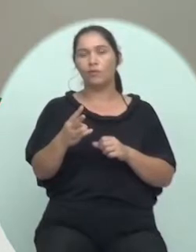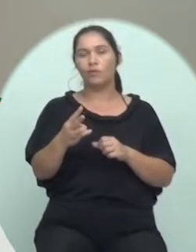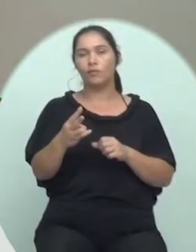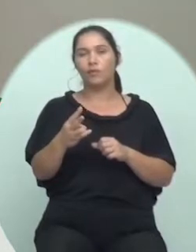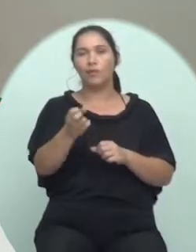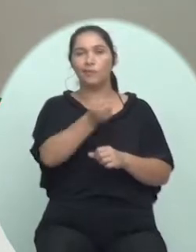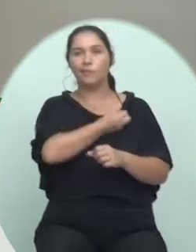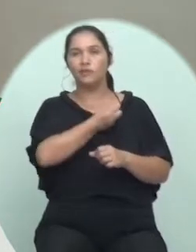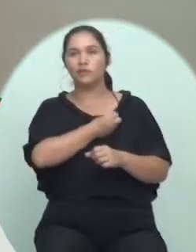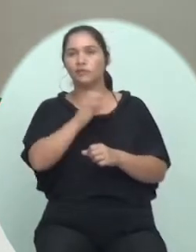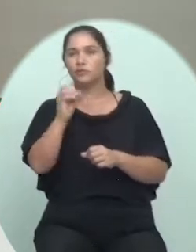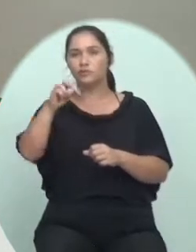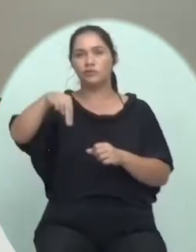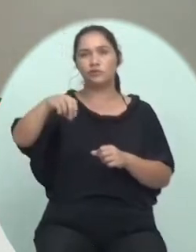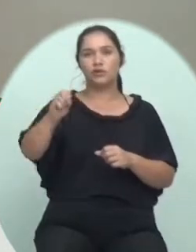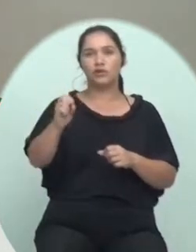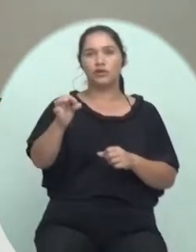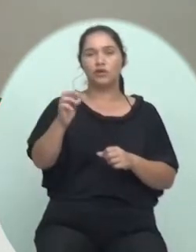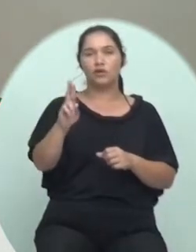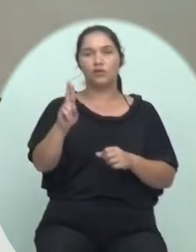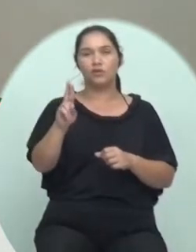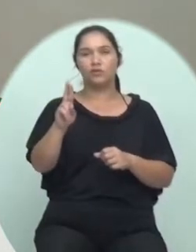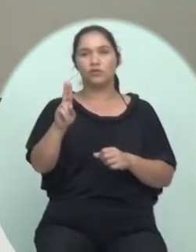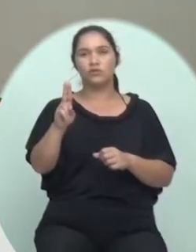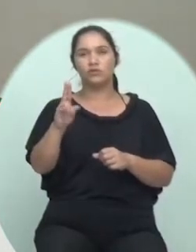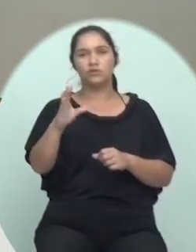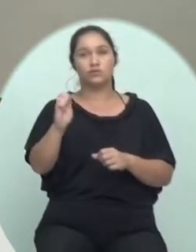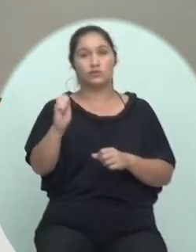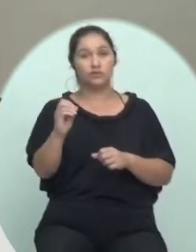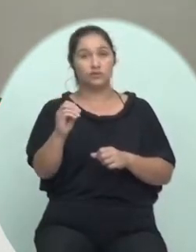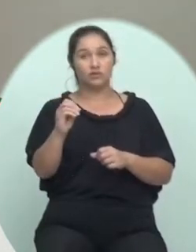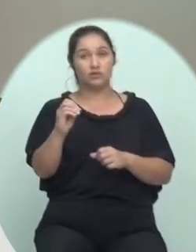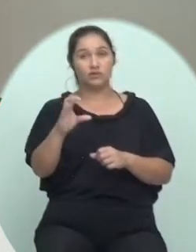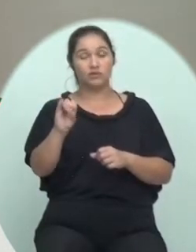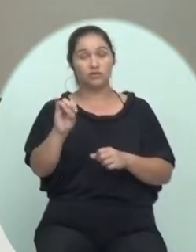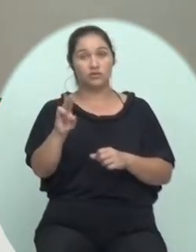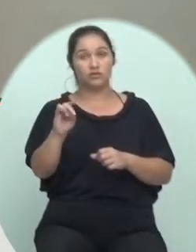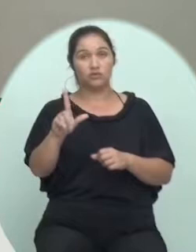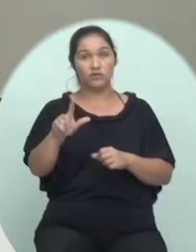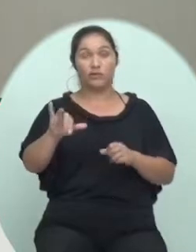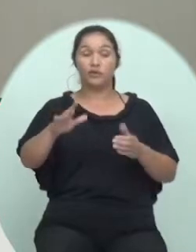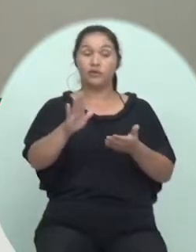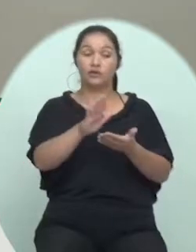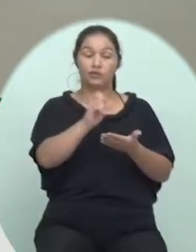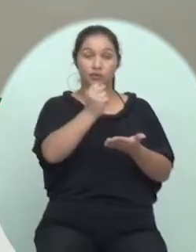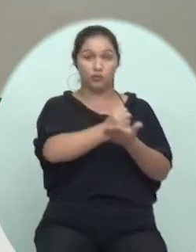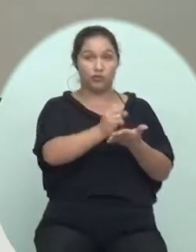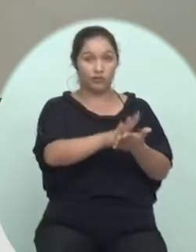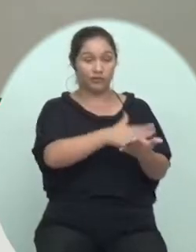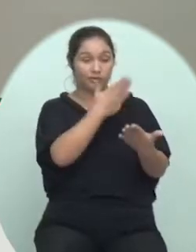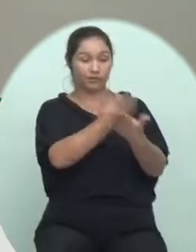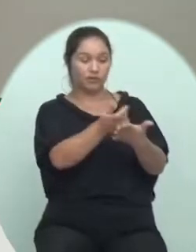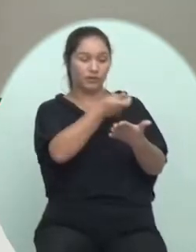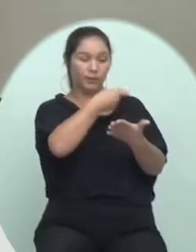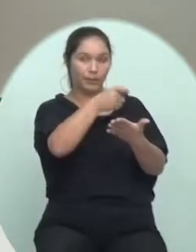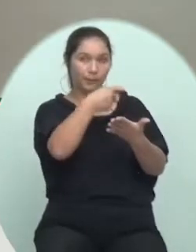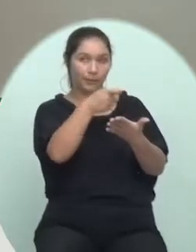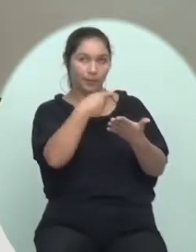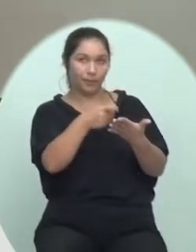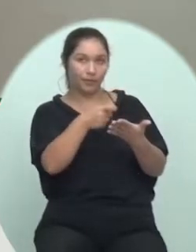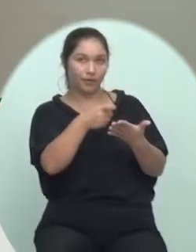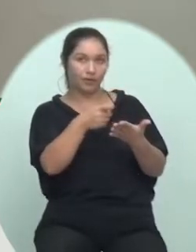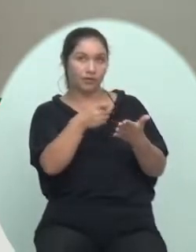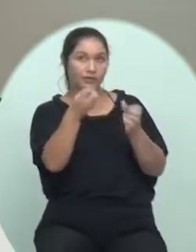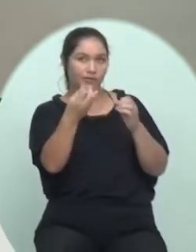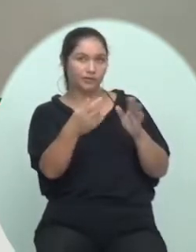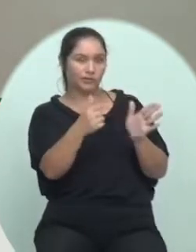aí você deve anotar no verso que foi de concedido um aumento por conta daquela variação de acordo com o índice da construção civil.